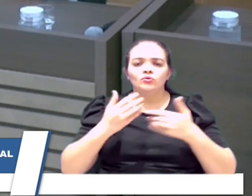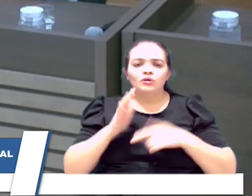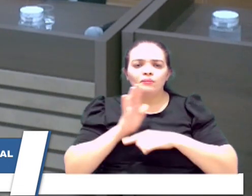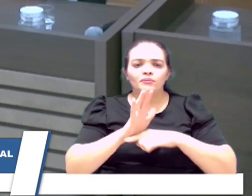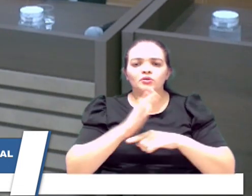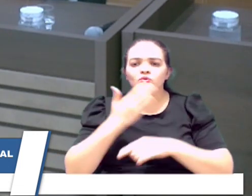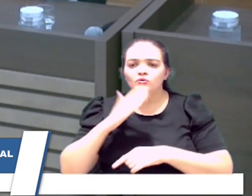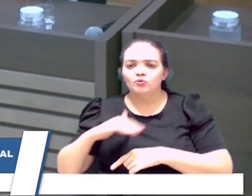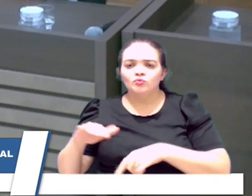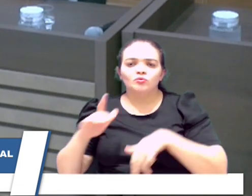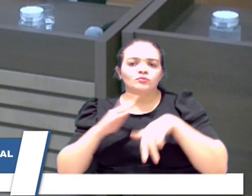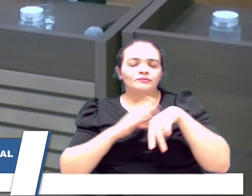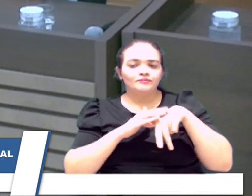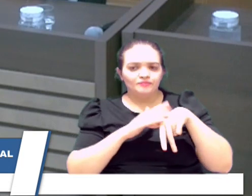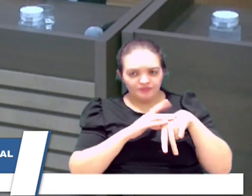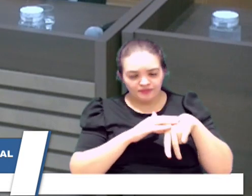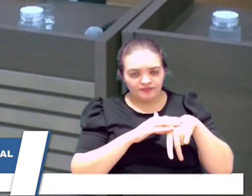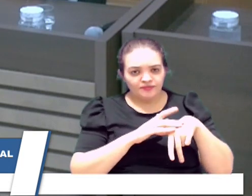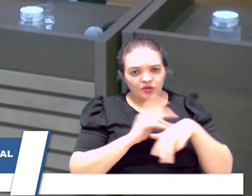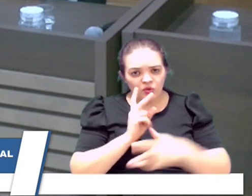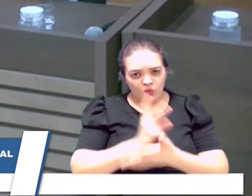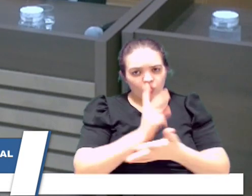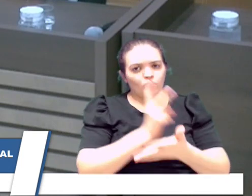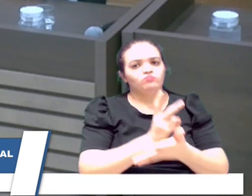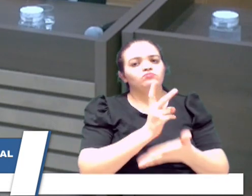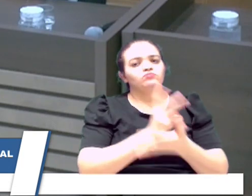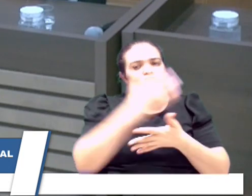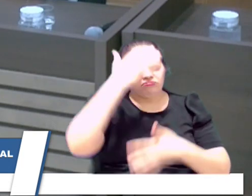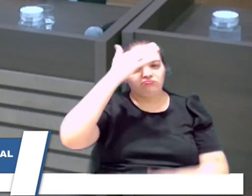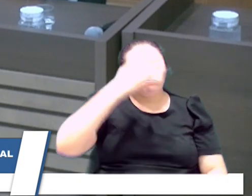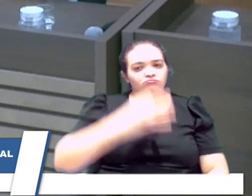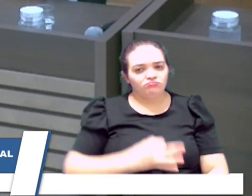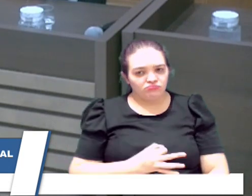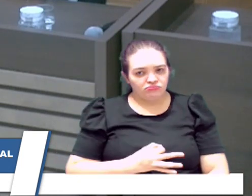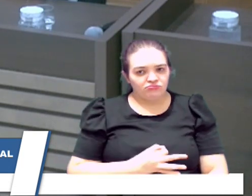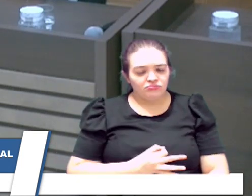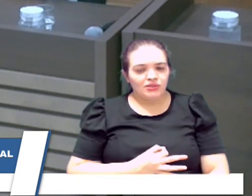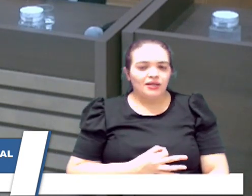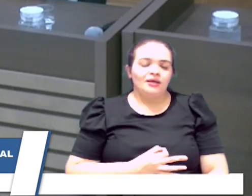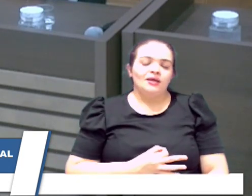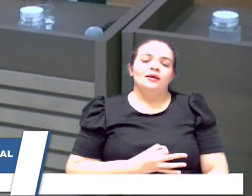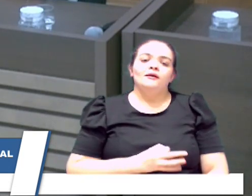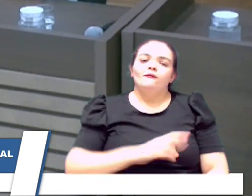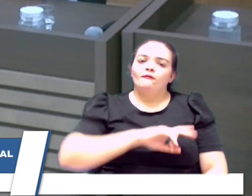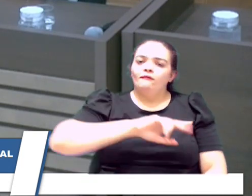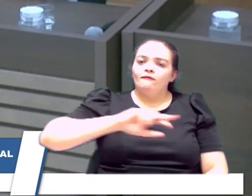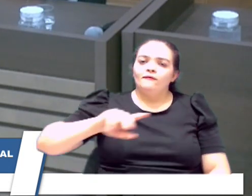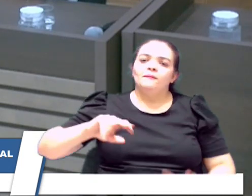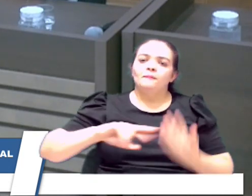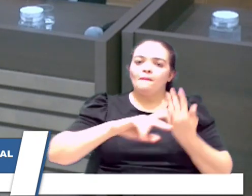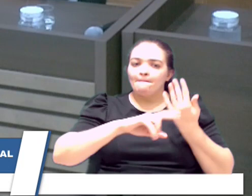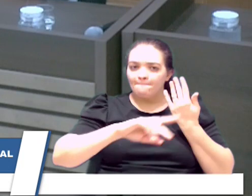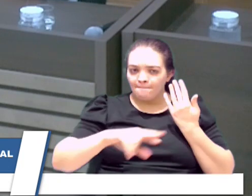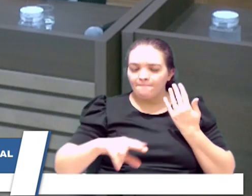os seus pacientes, e continue assim. Eu tenho certeza que muitos frutos